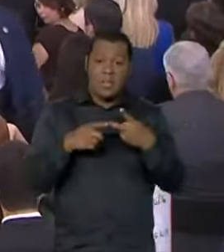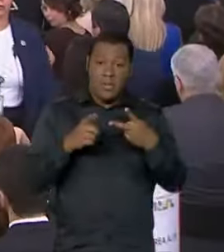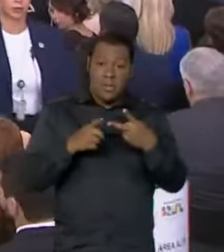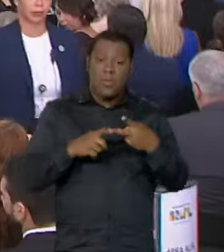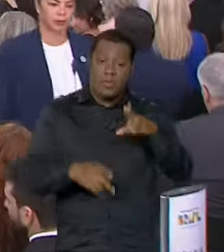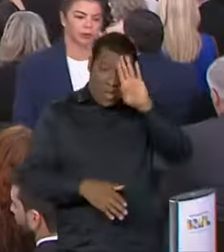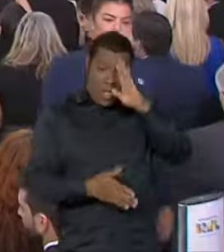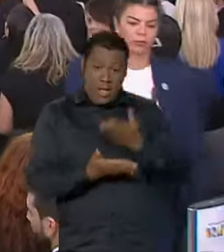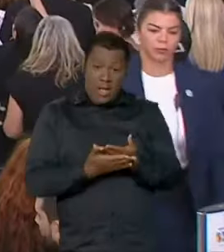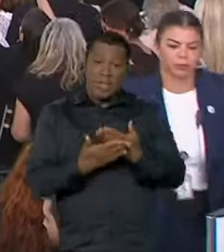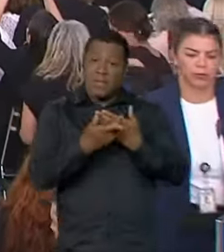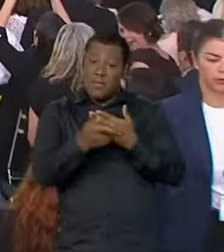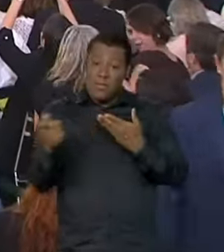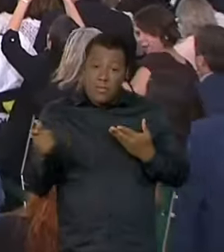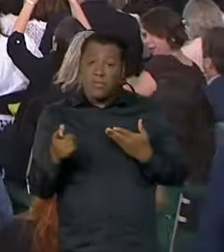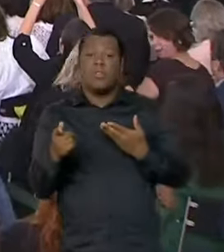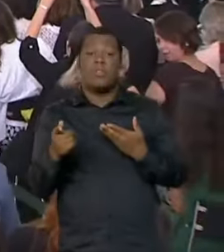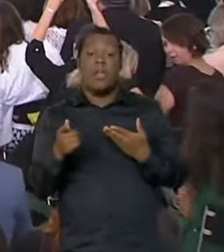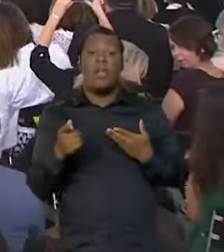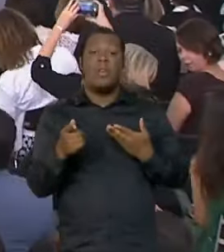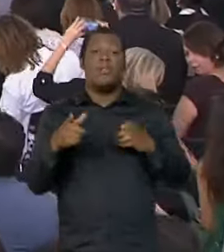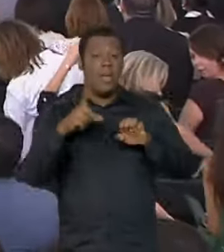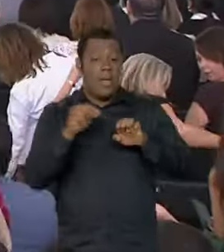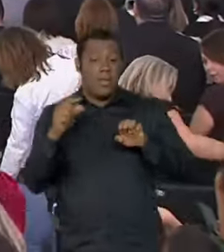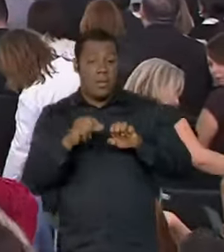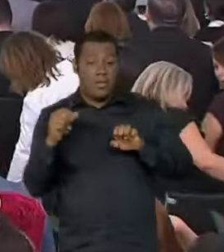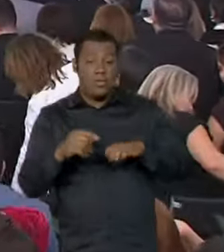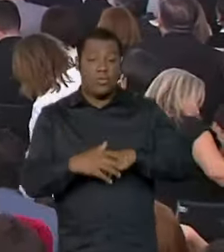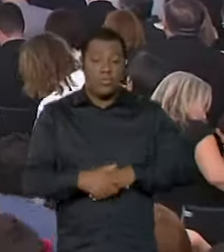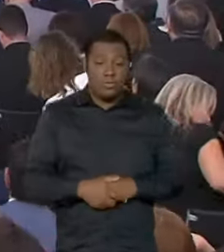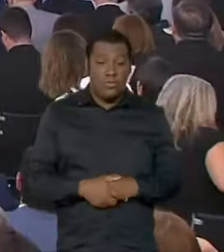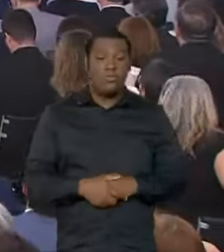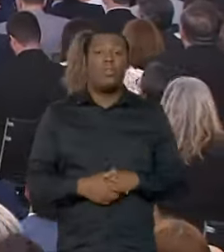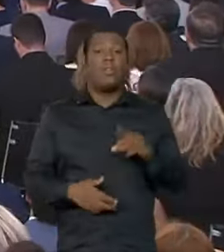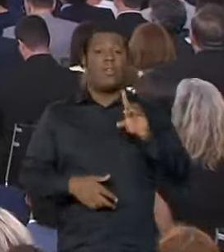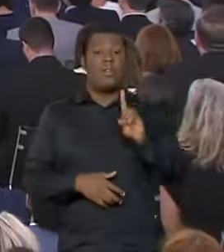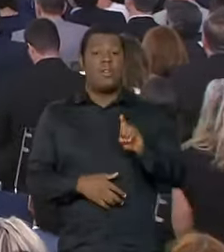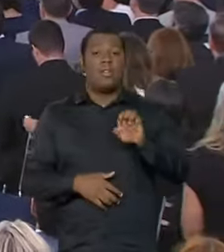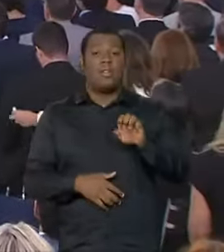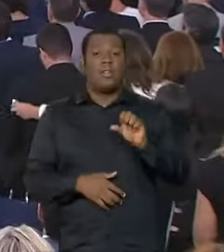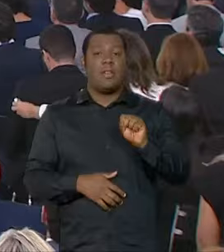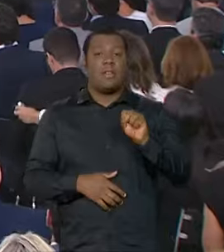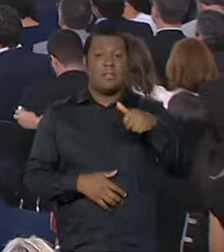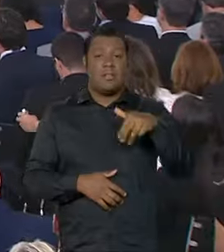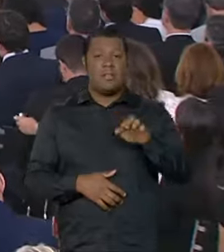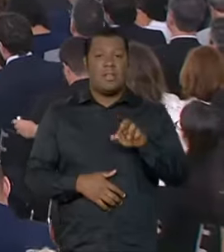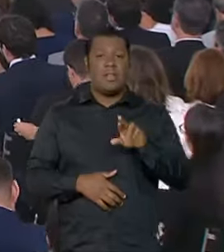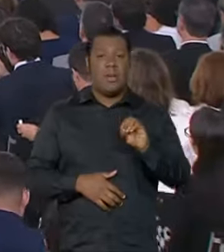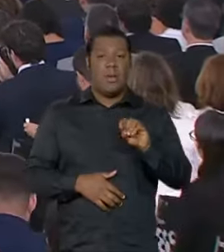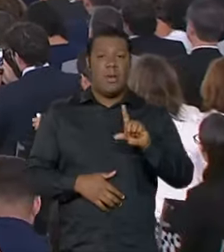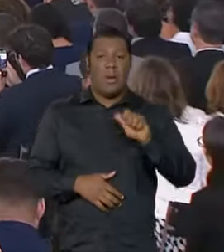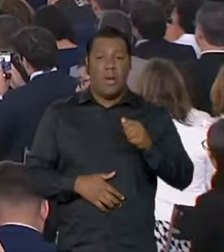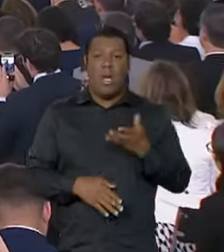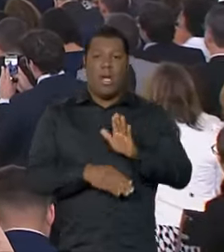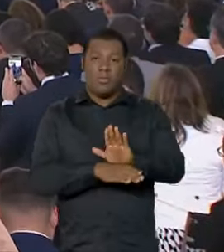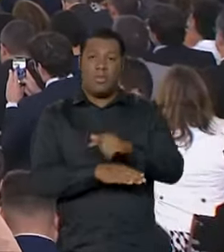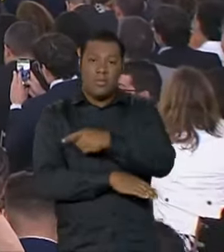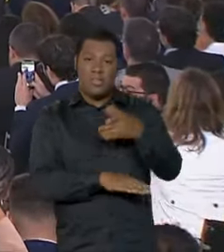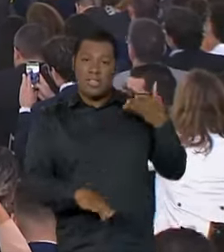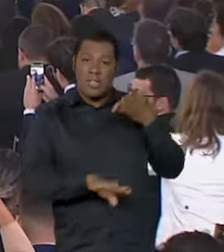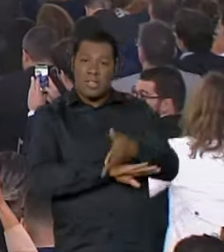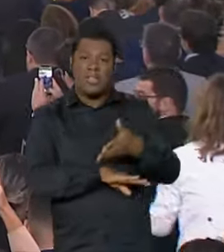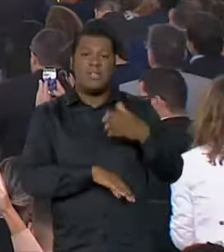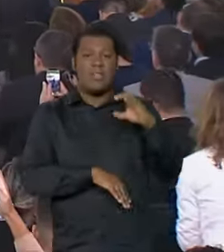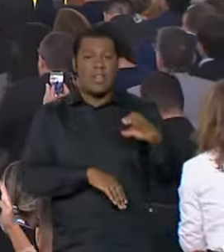seu negócio, que abarca quatro medidas. Desenrola pequenos negócios, Procred